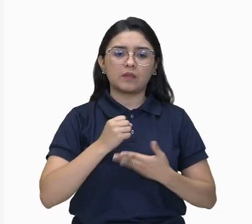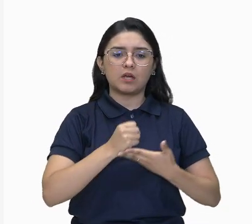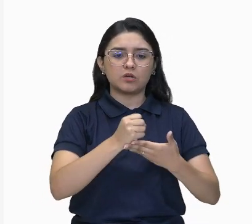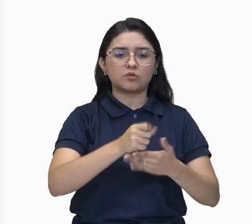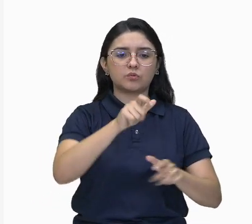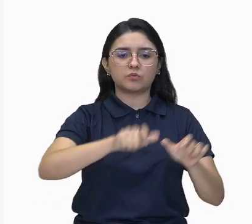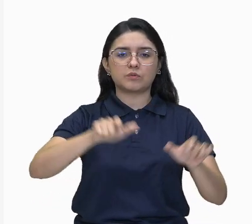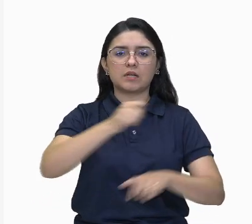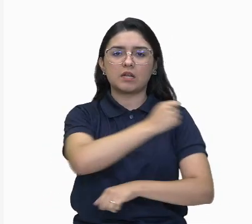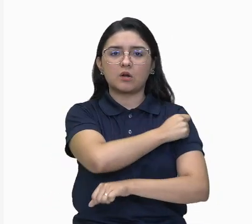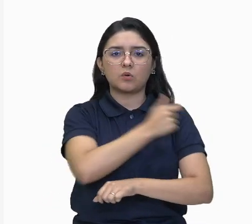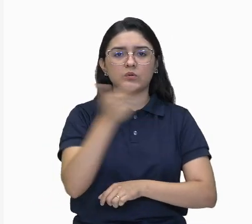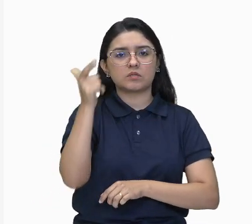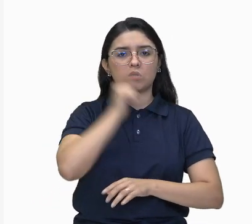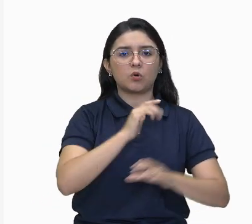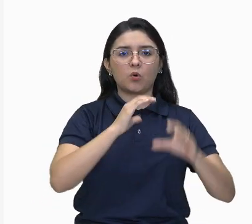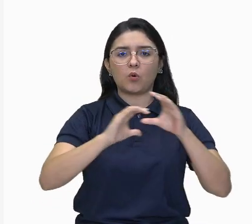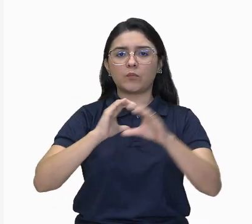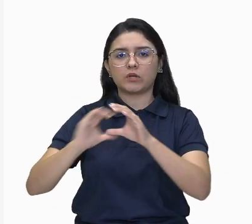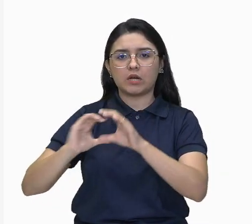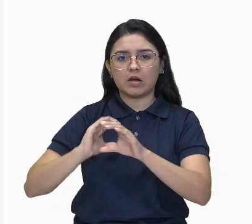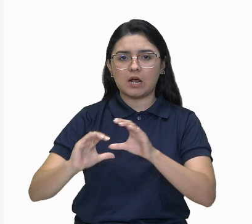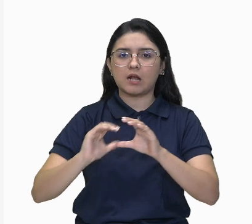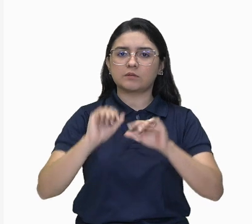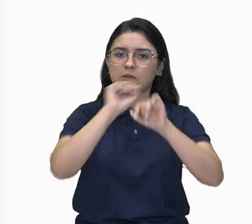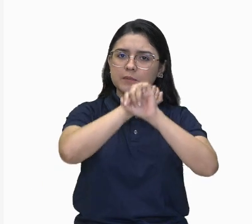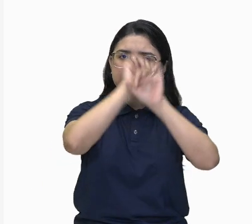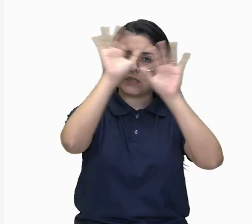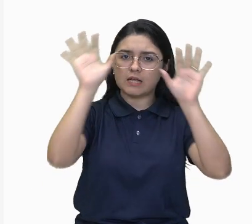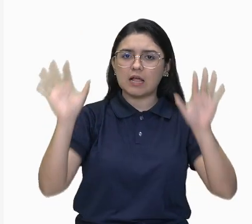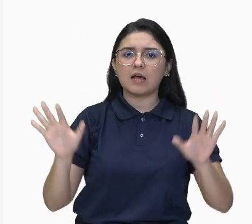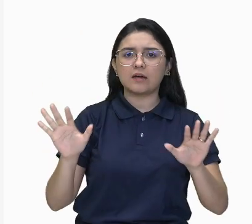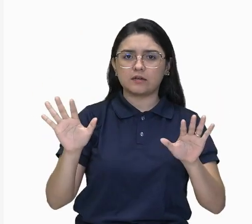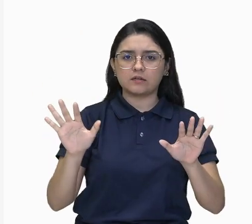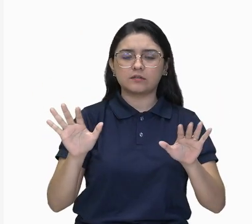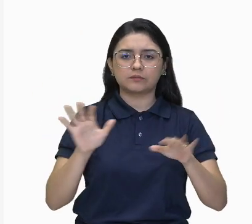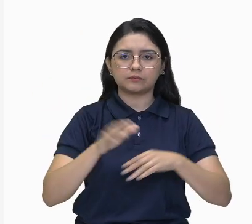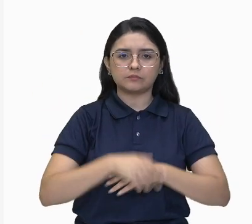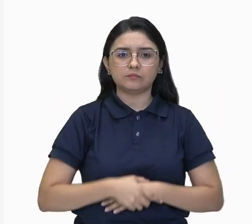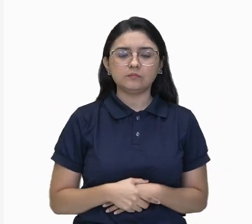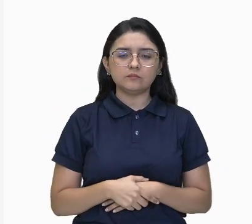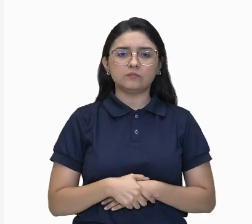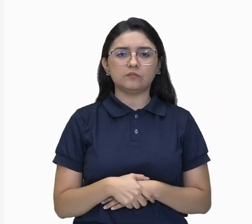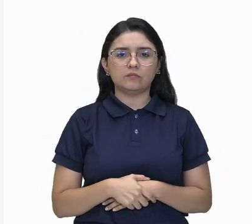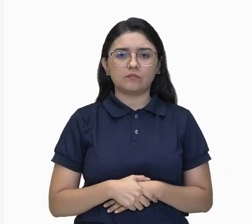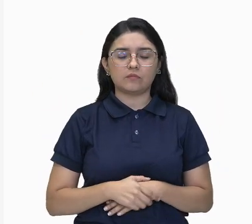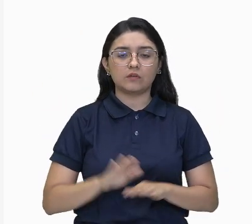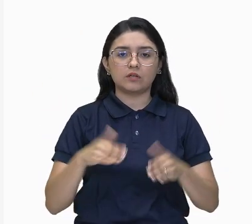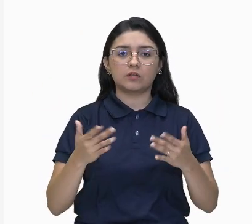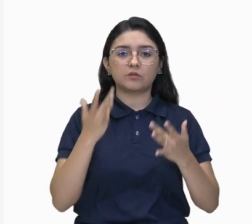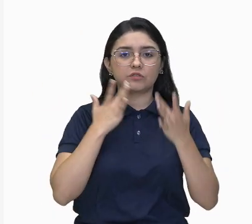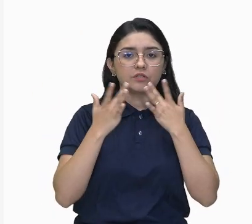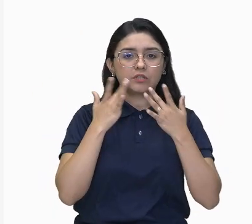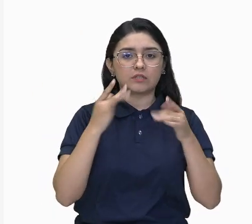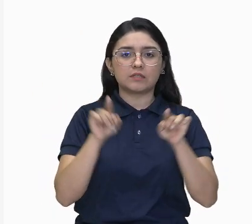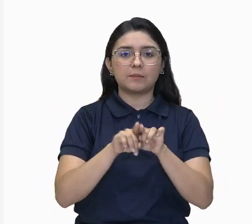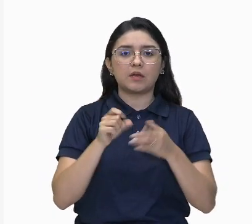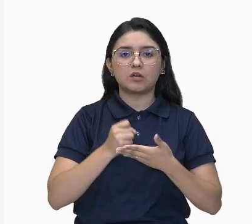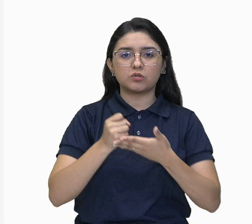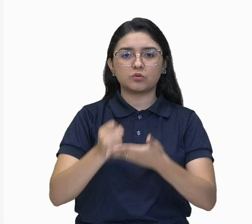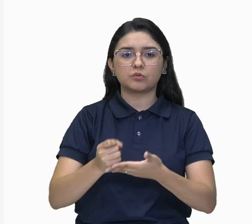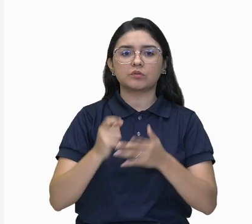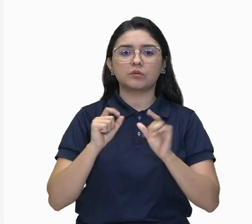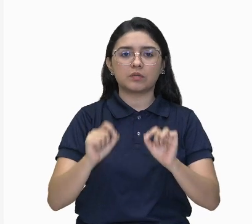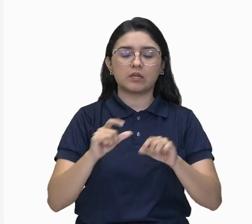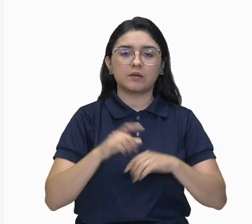a se comunicarem de maneira mais clara e impactante. O teatro também trabalha o quê? O trabalho